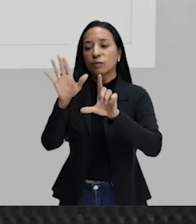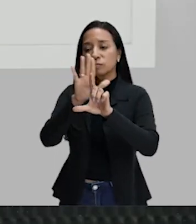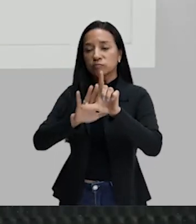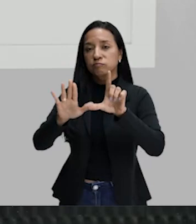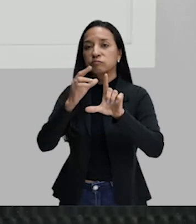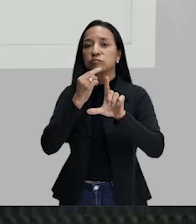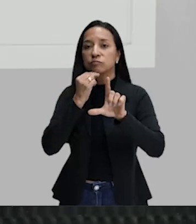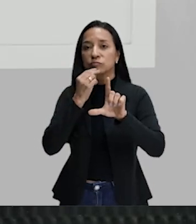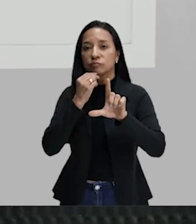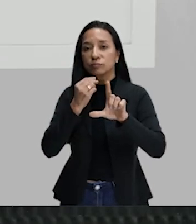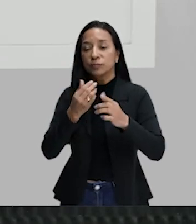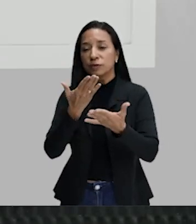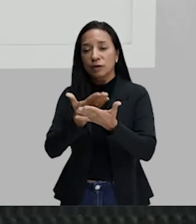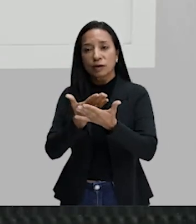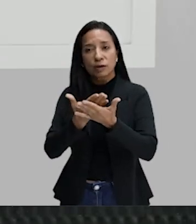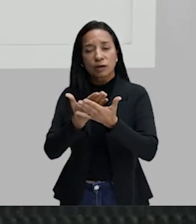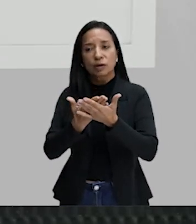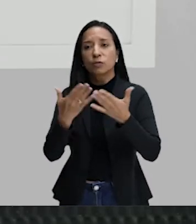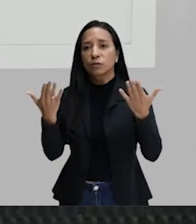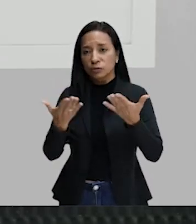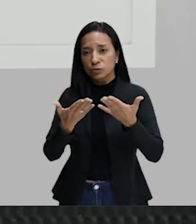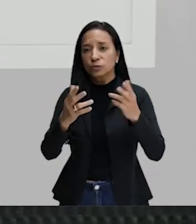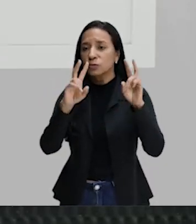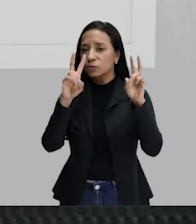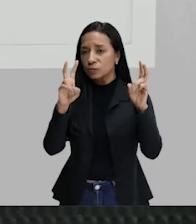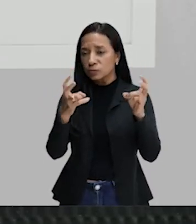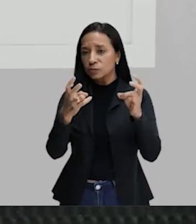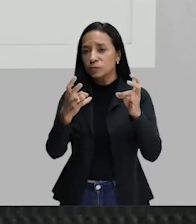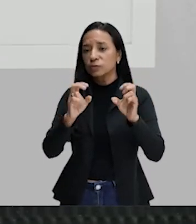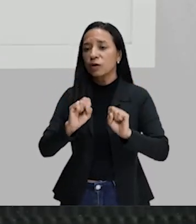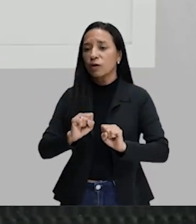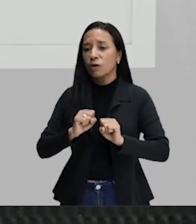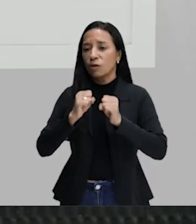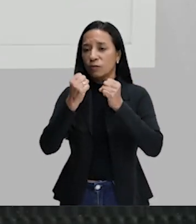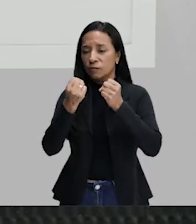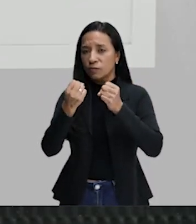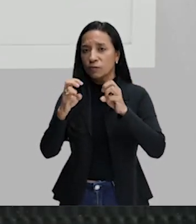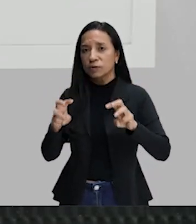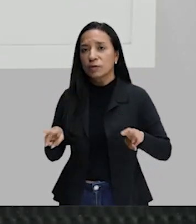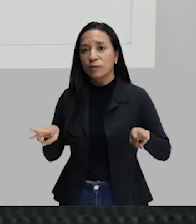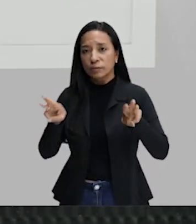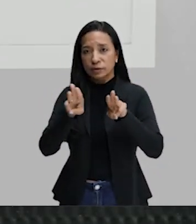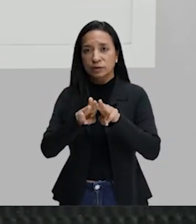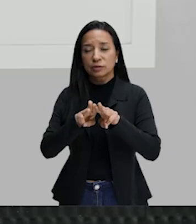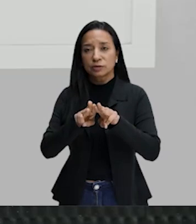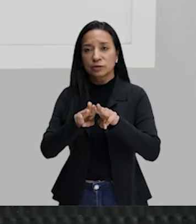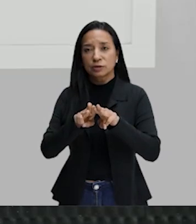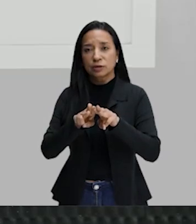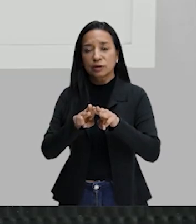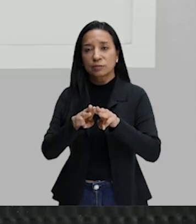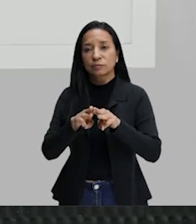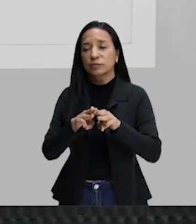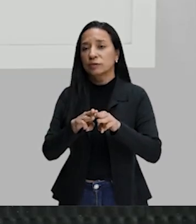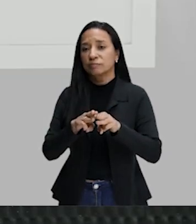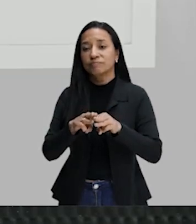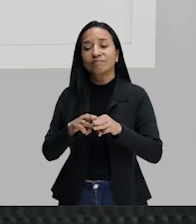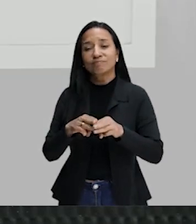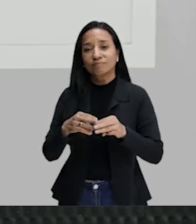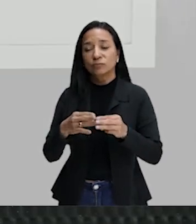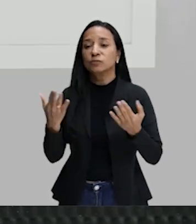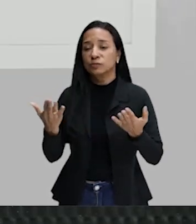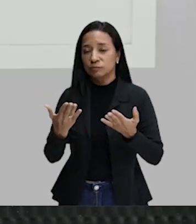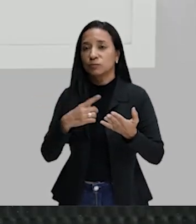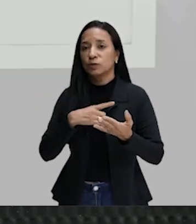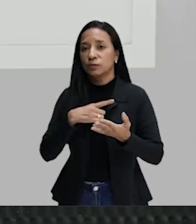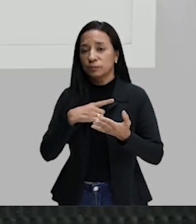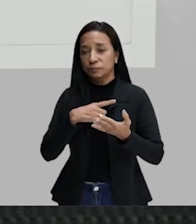aula de hoje nós vamos falar sobre força magnética, ok? Então nós estamos aí já no meio do estudo sobre o